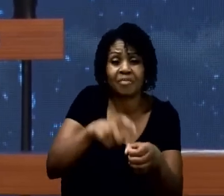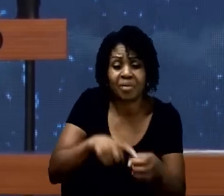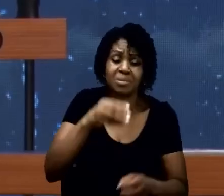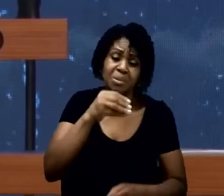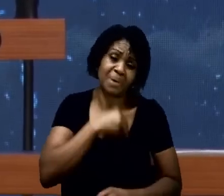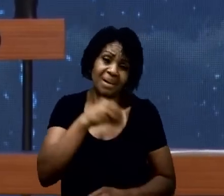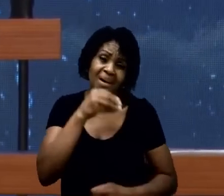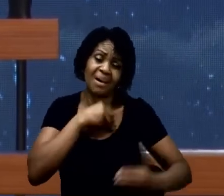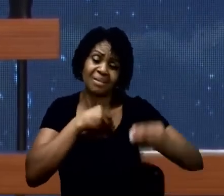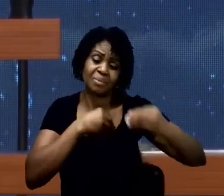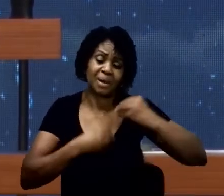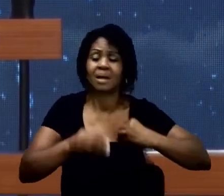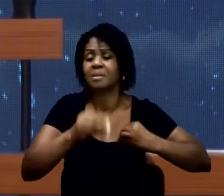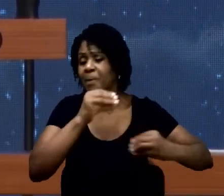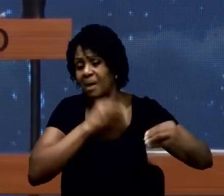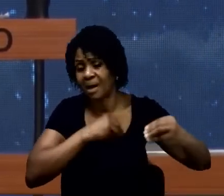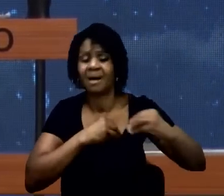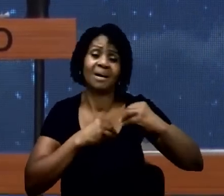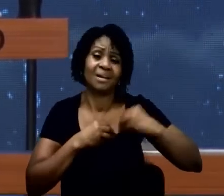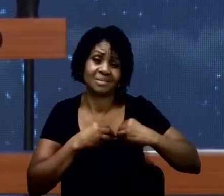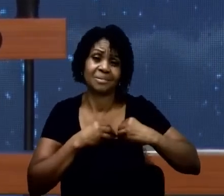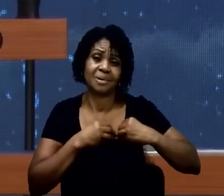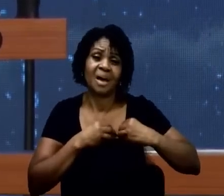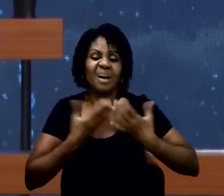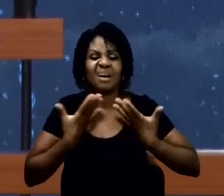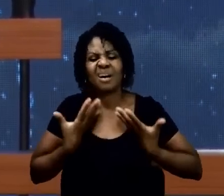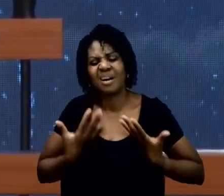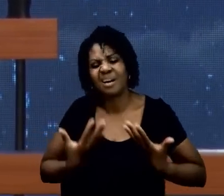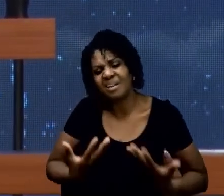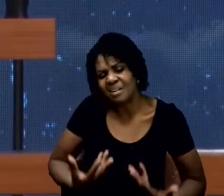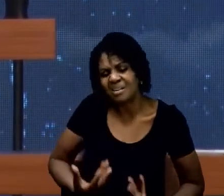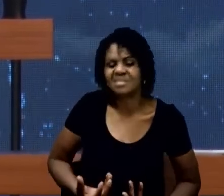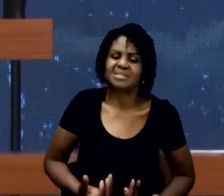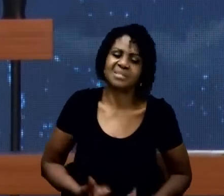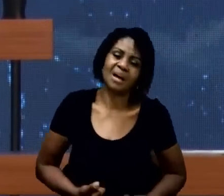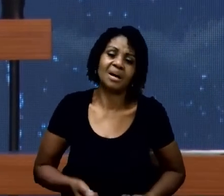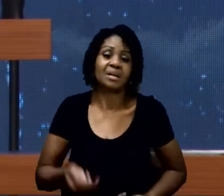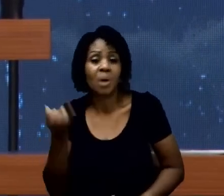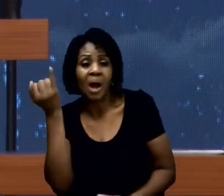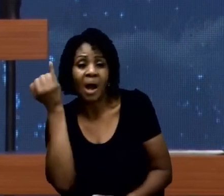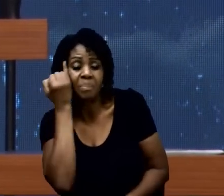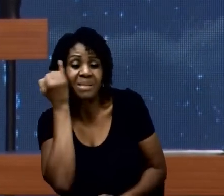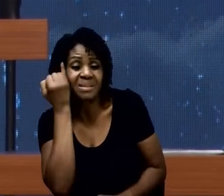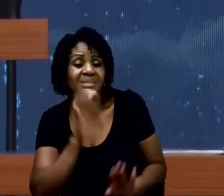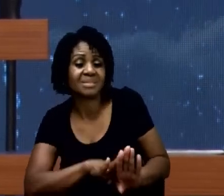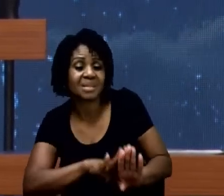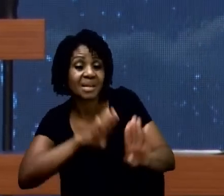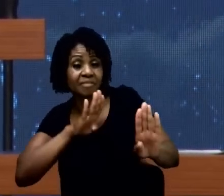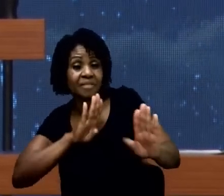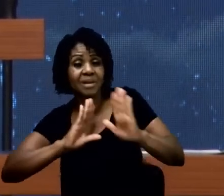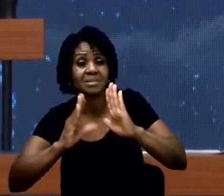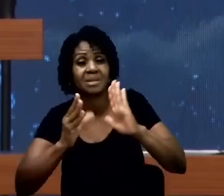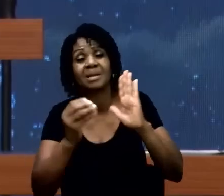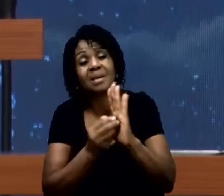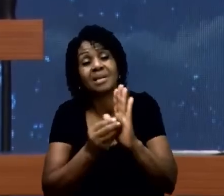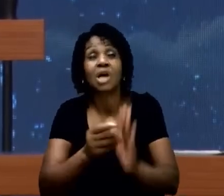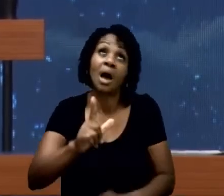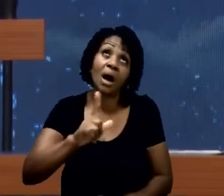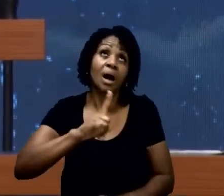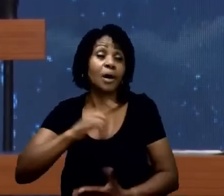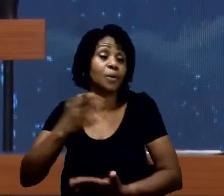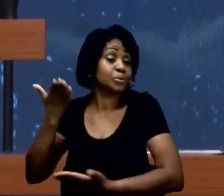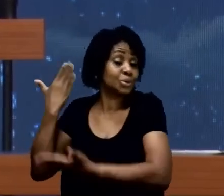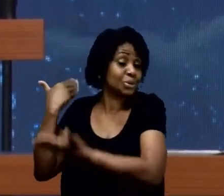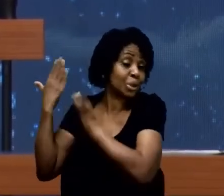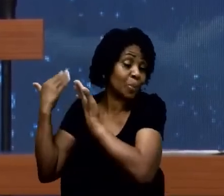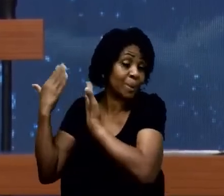para o estado original. É aí que entra o desânimo. É aí que começa a afastar da igreja. Ah, eu tinha. Na igreja